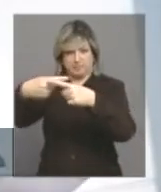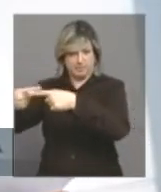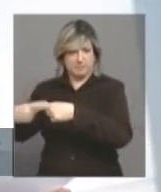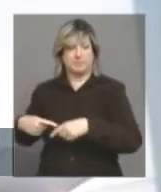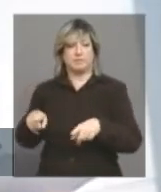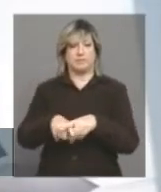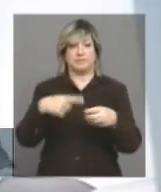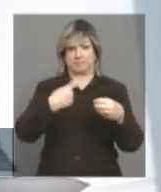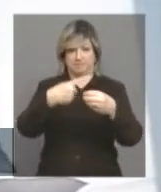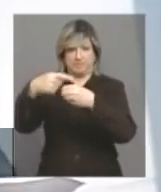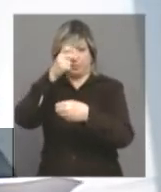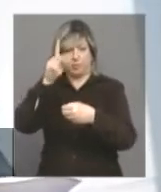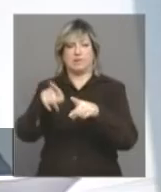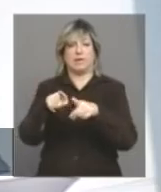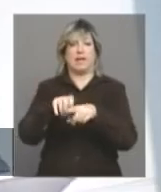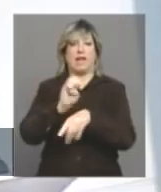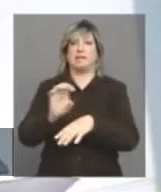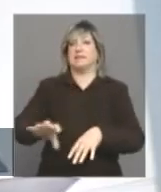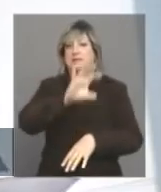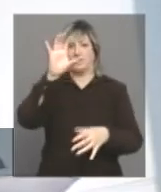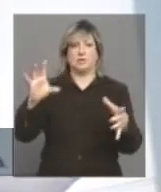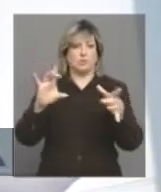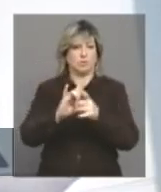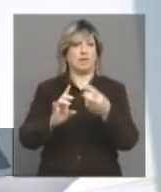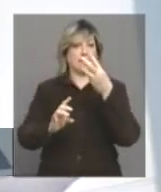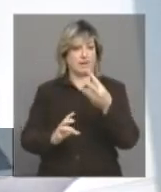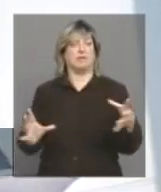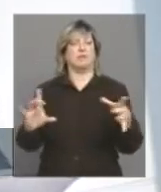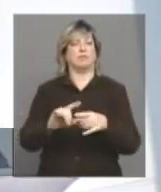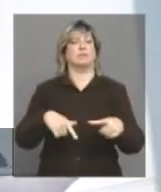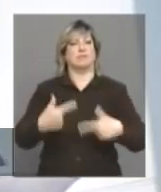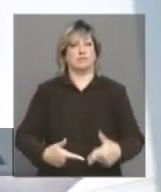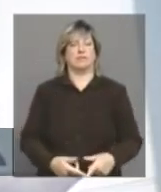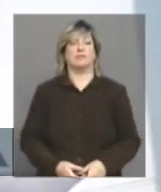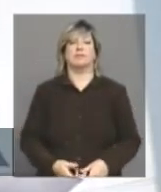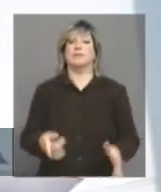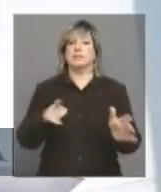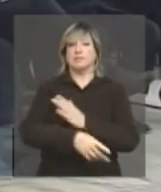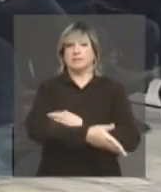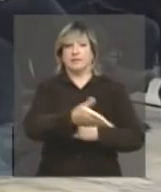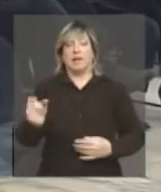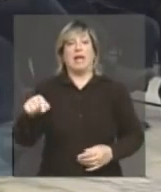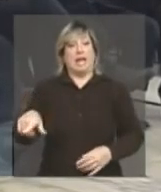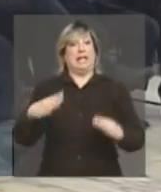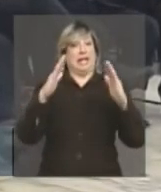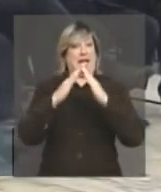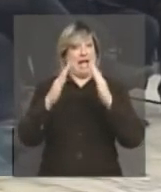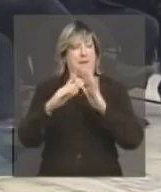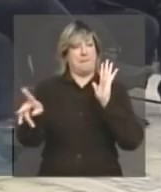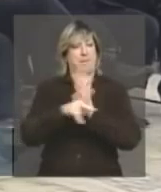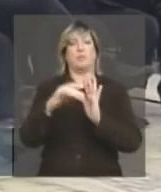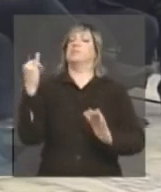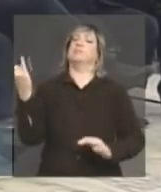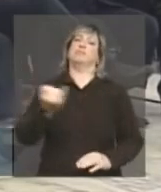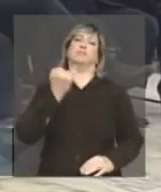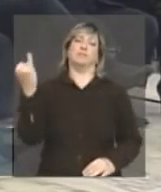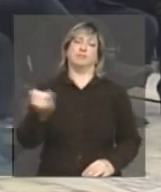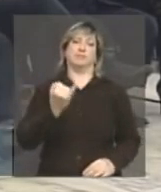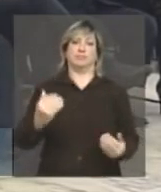Alcançar a realização do sonho da casa própria, senhoras e senhores, é definitivamente um decisivo passo para a plena